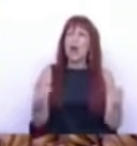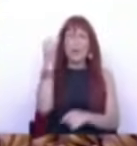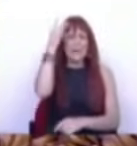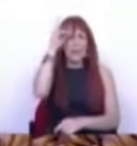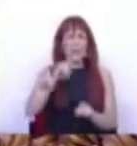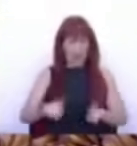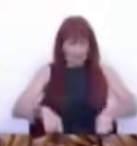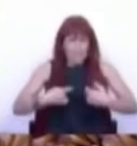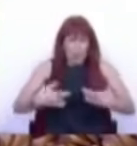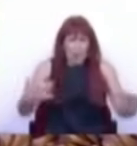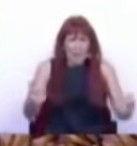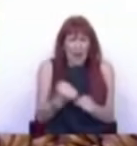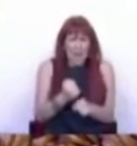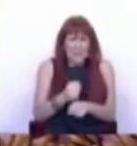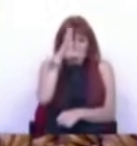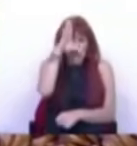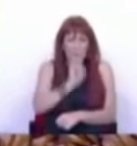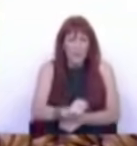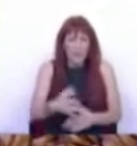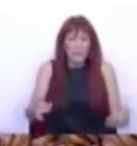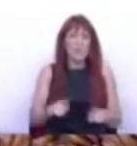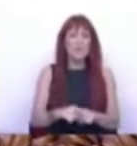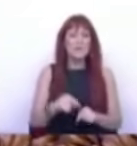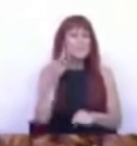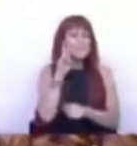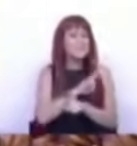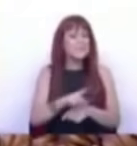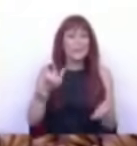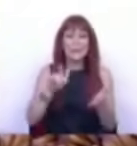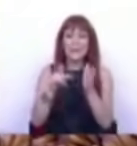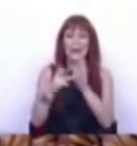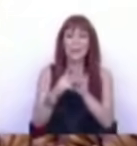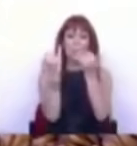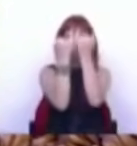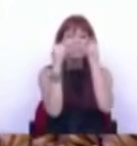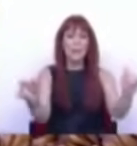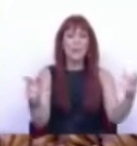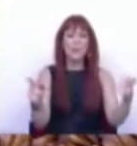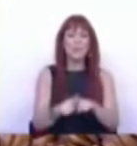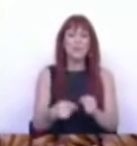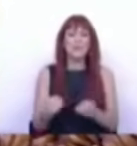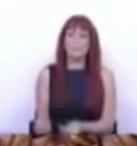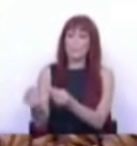a própria ação do governo. O Observatório Técnico Independente